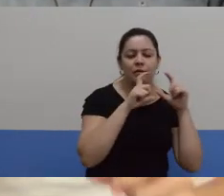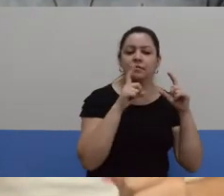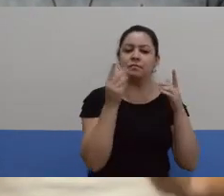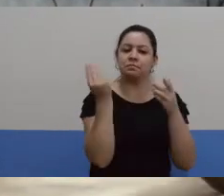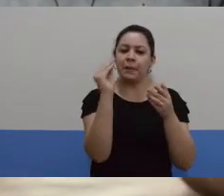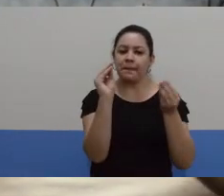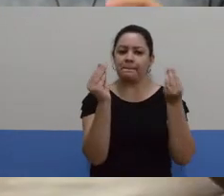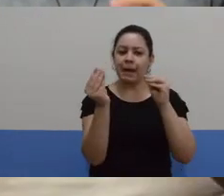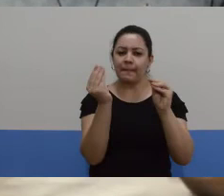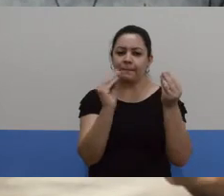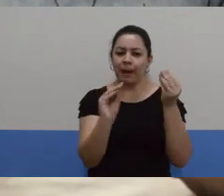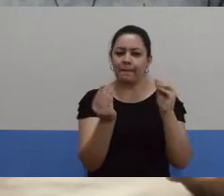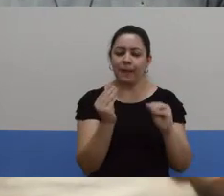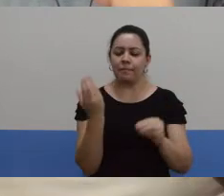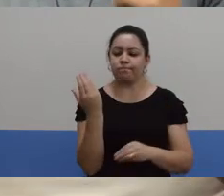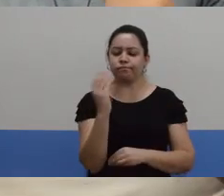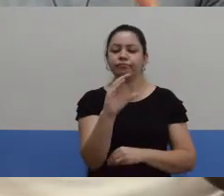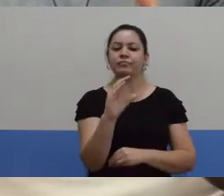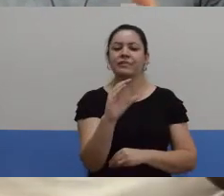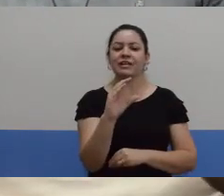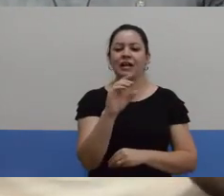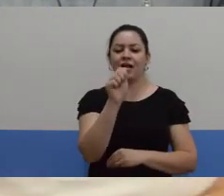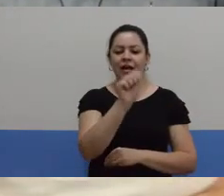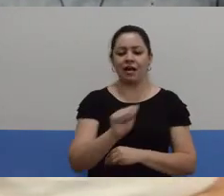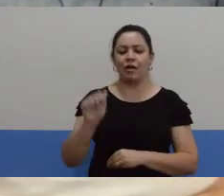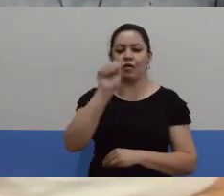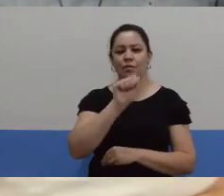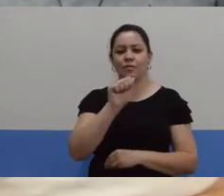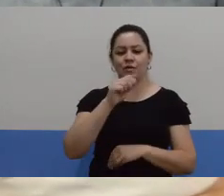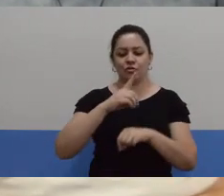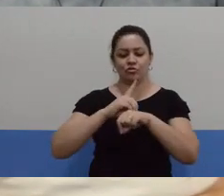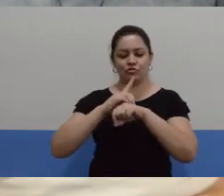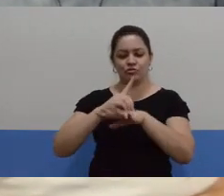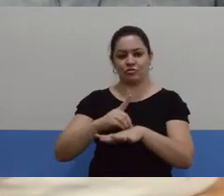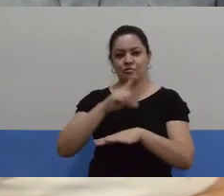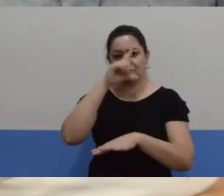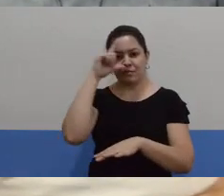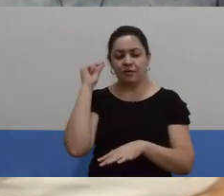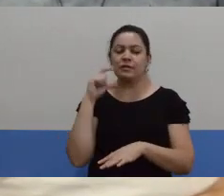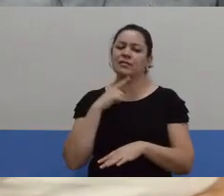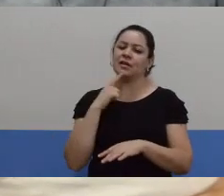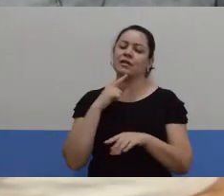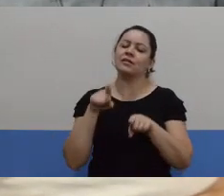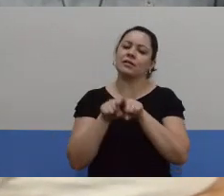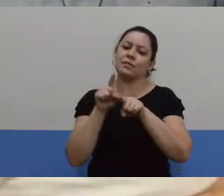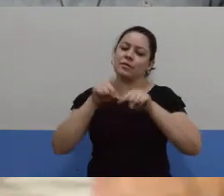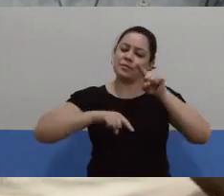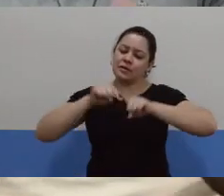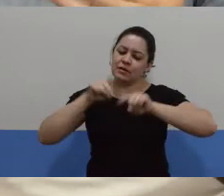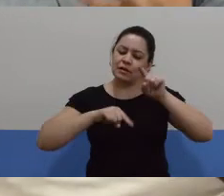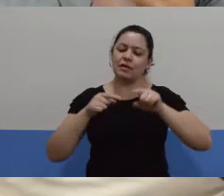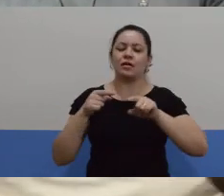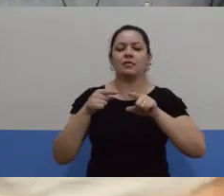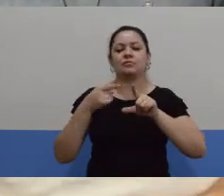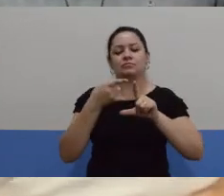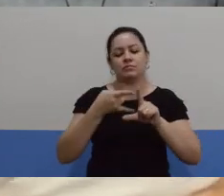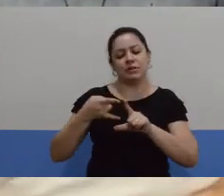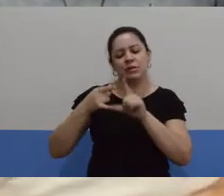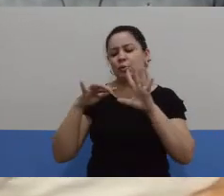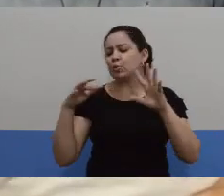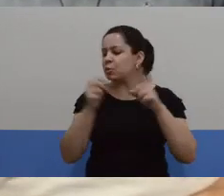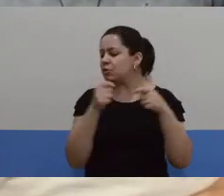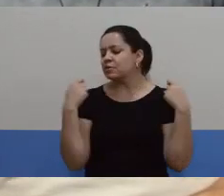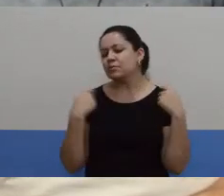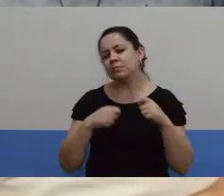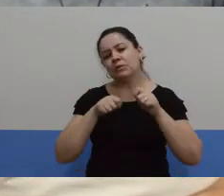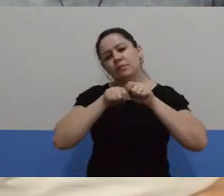o @diopuava e lá também vocês encontram todo o material da nossa live, de tudo isso que precisamos divulgar